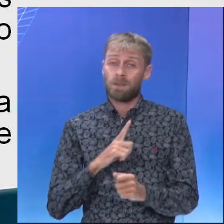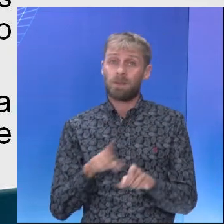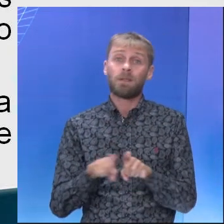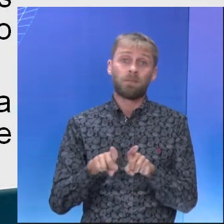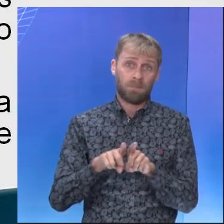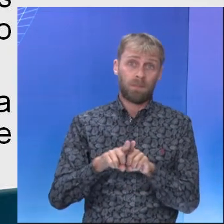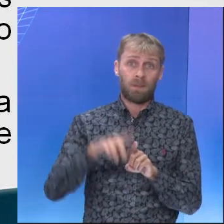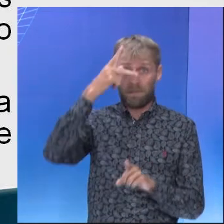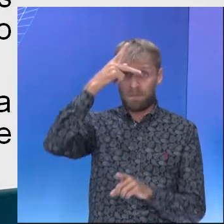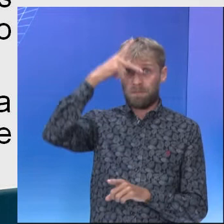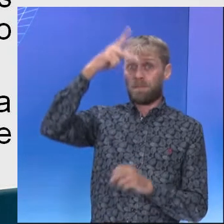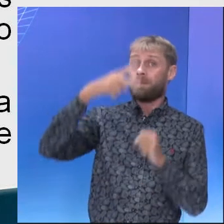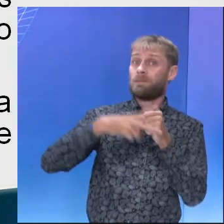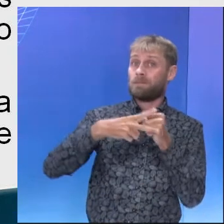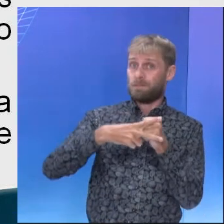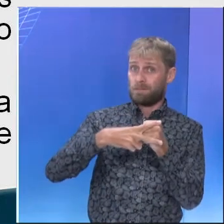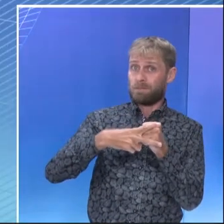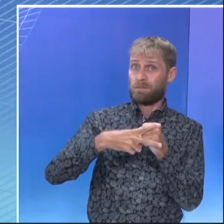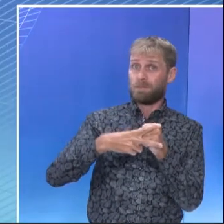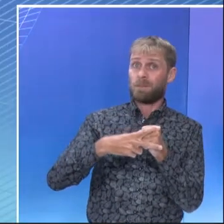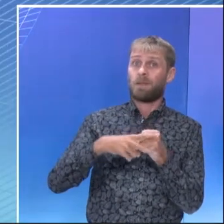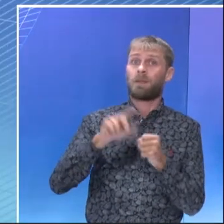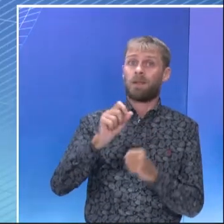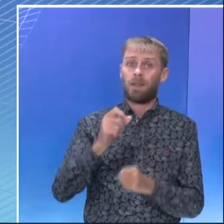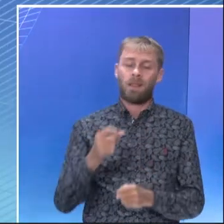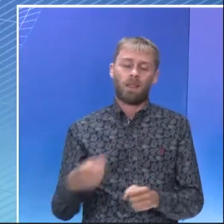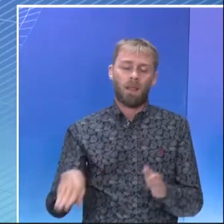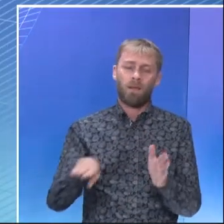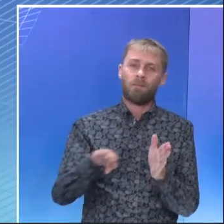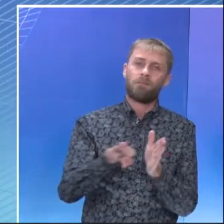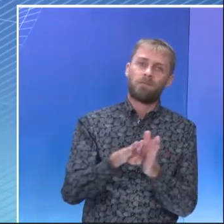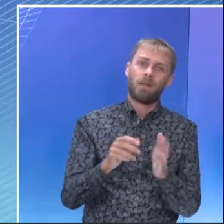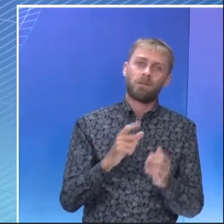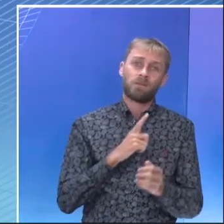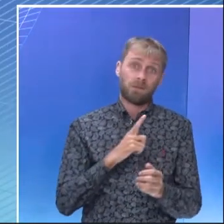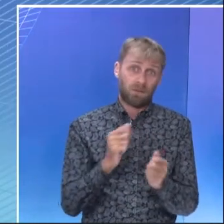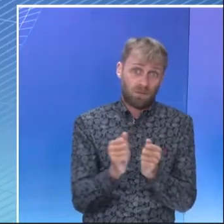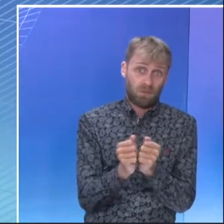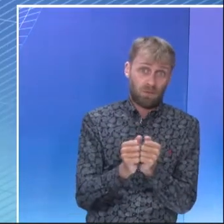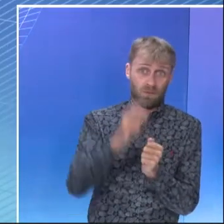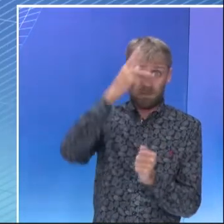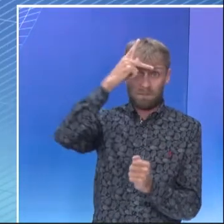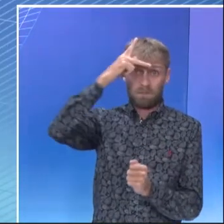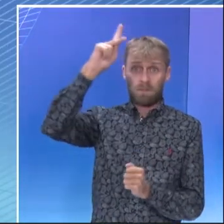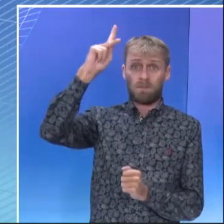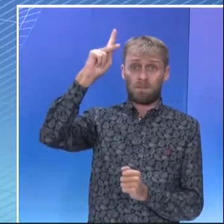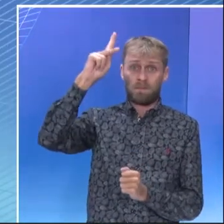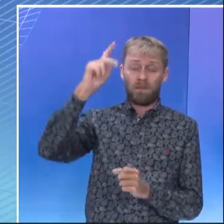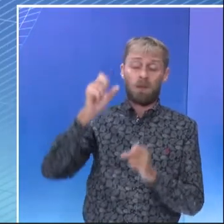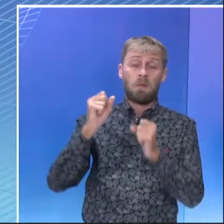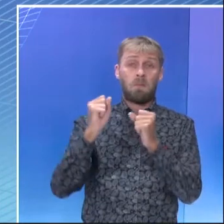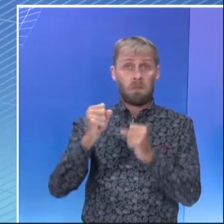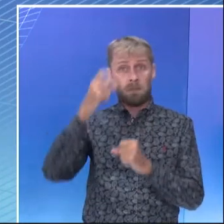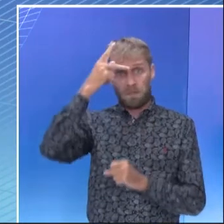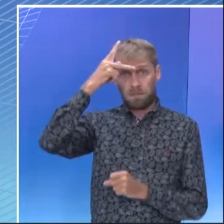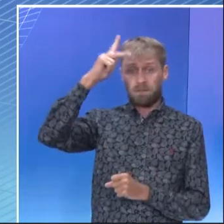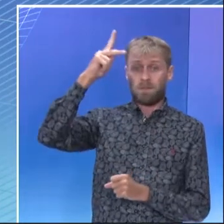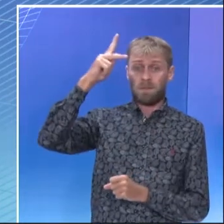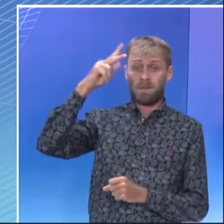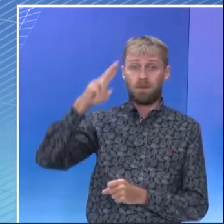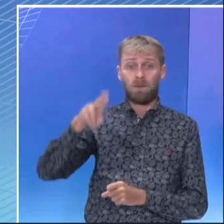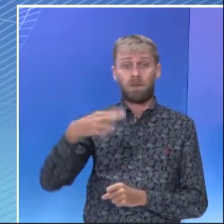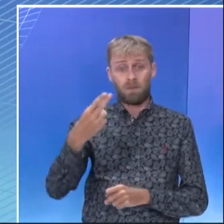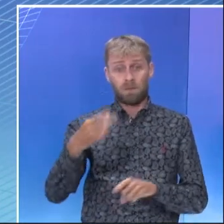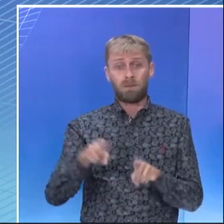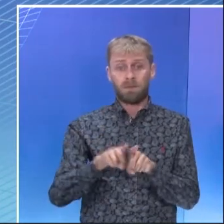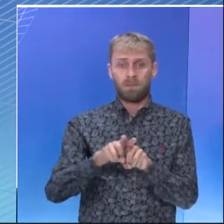verbs, ou seja, já dá a dica, né? São aqueles que vêm com uma preposição na frente, porque vocês sabem que tanto podem ser uma preposição,